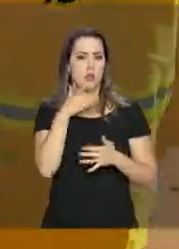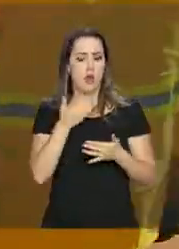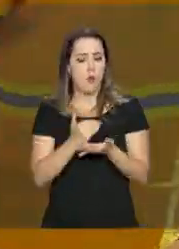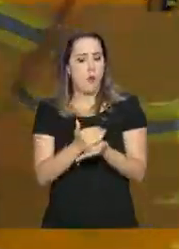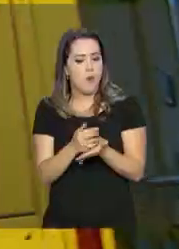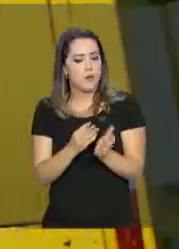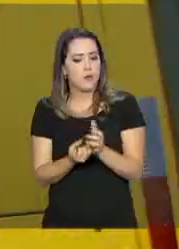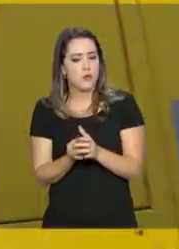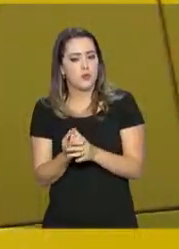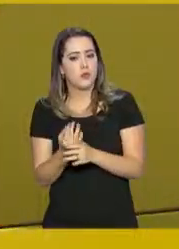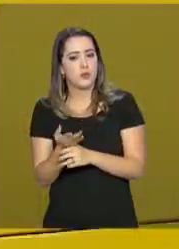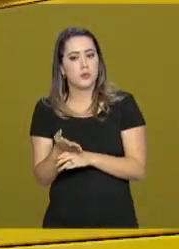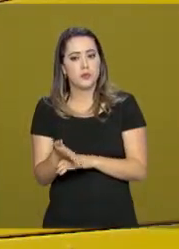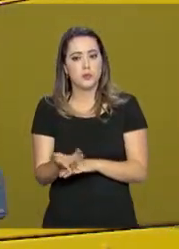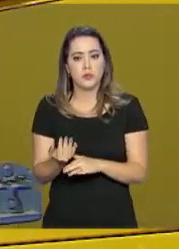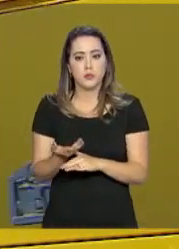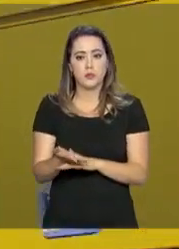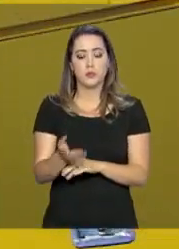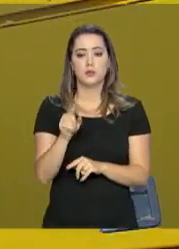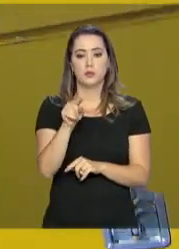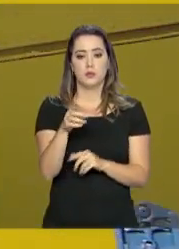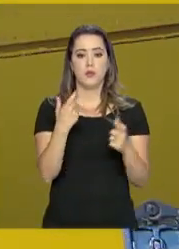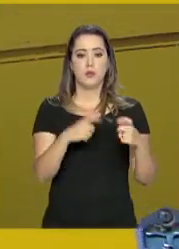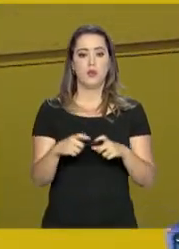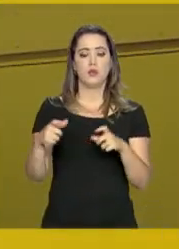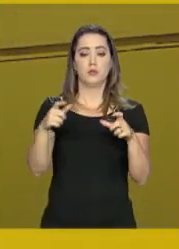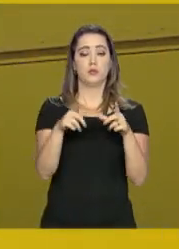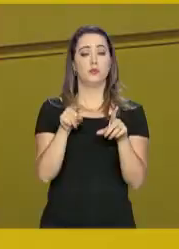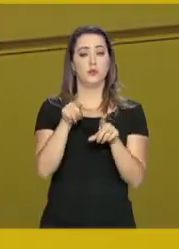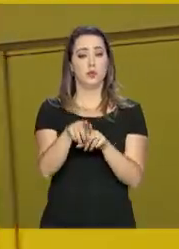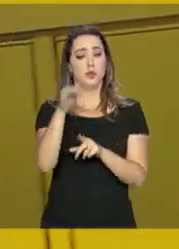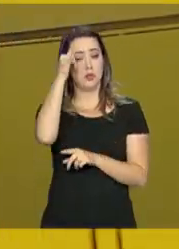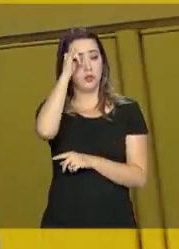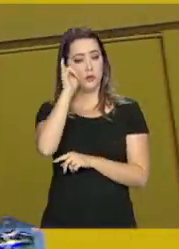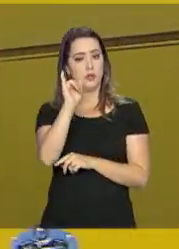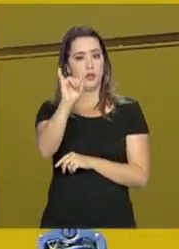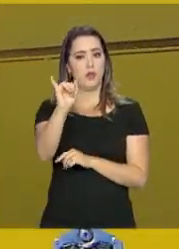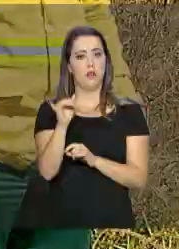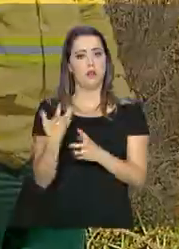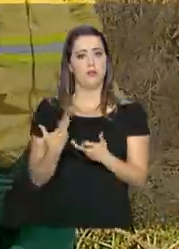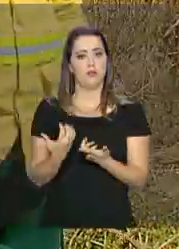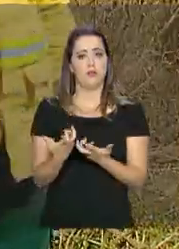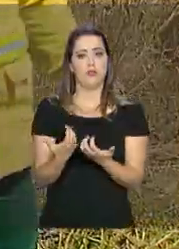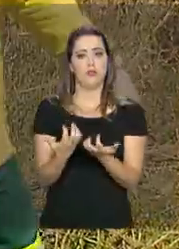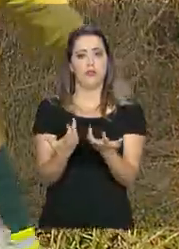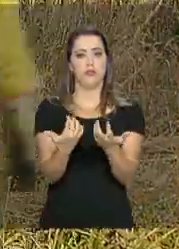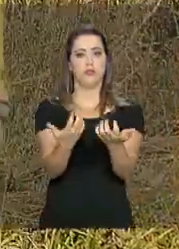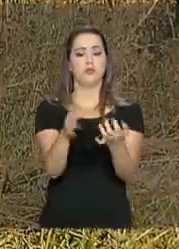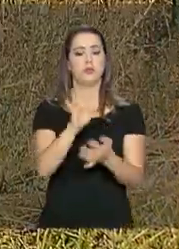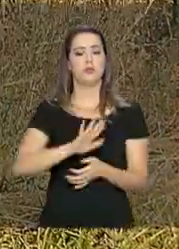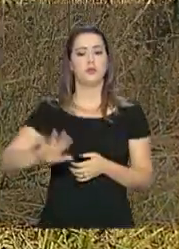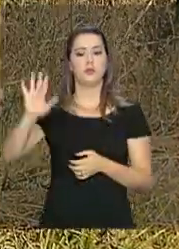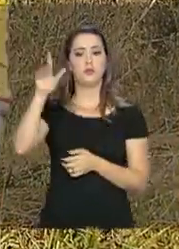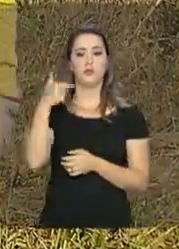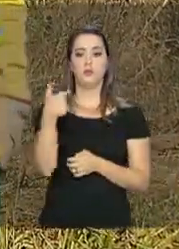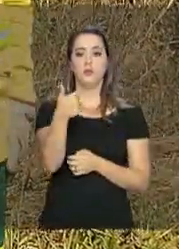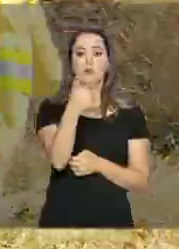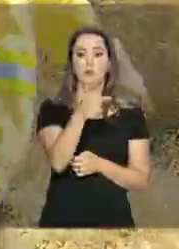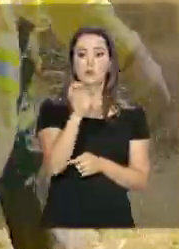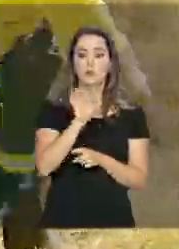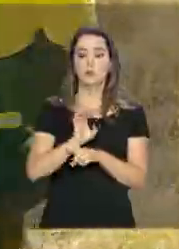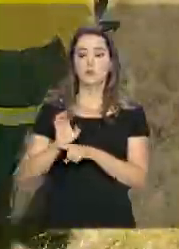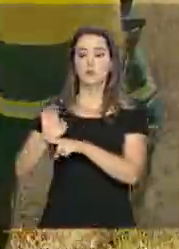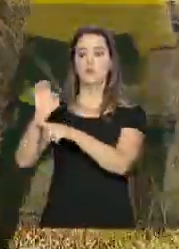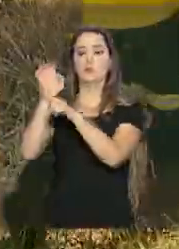Distrito Federal. O Centro Nacional de Prevenção e Combate aos Incêndios Florestais está presente em 22 estados